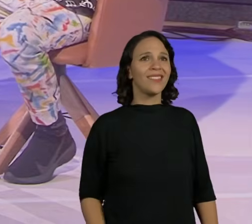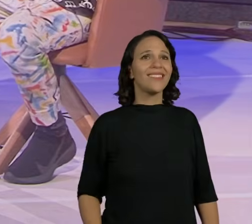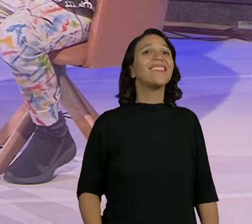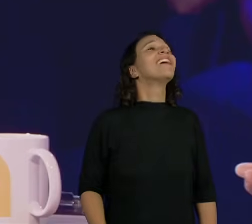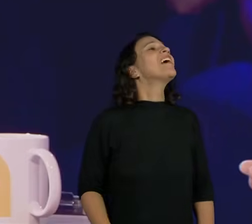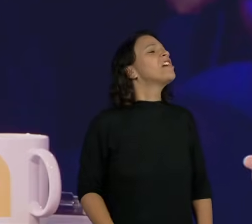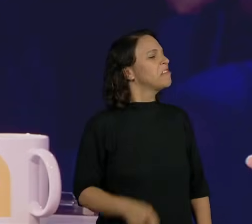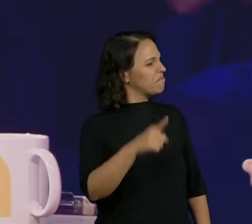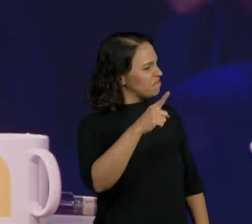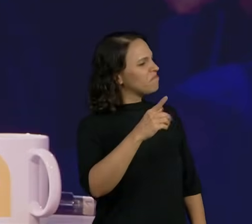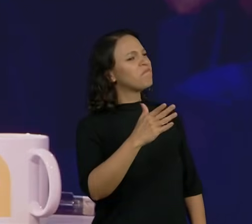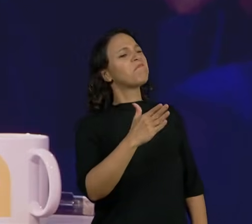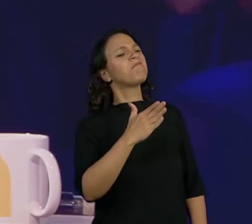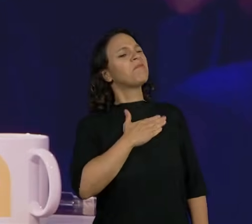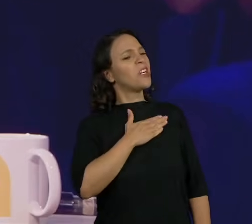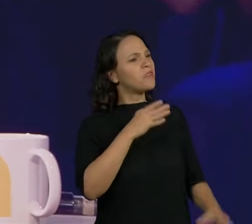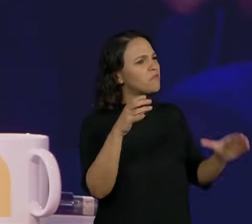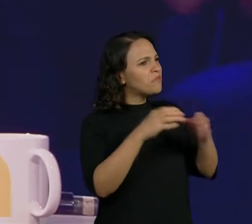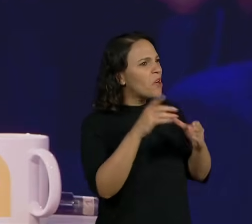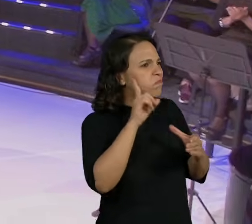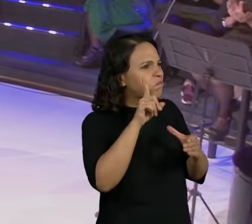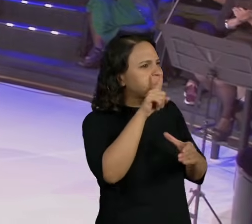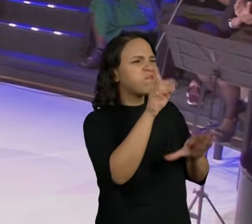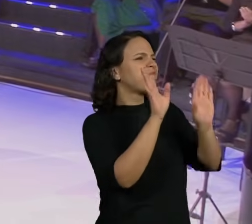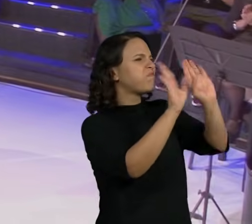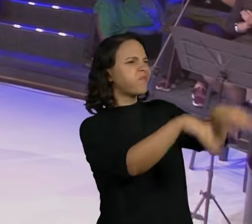Ele tem gosto.